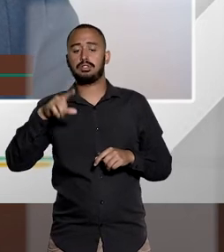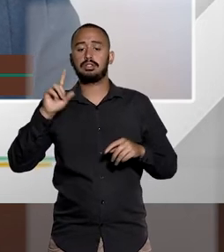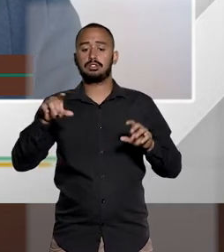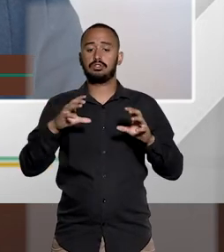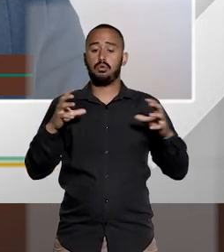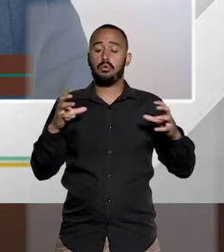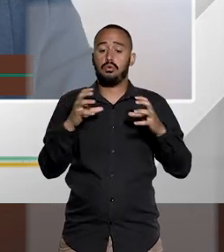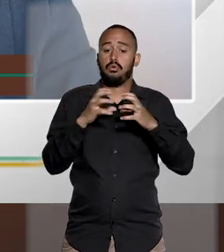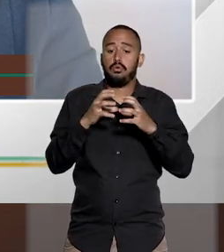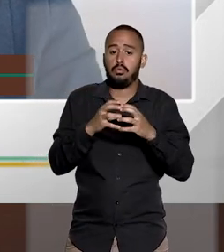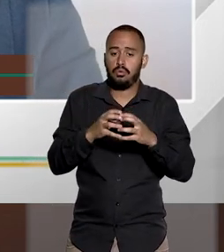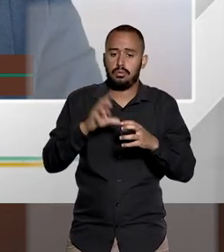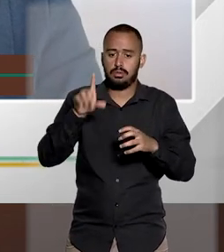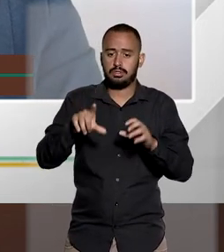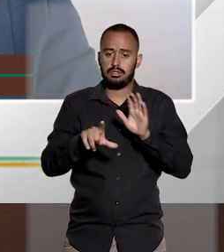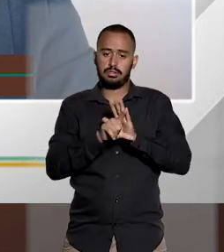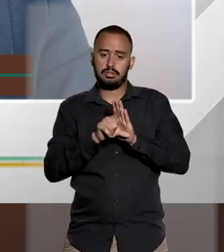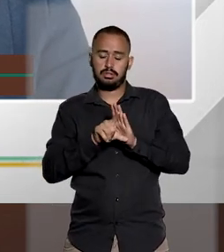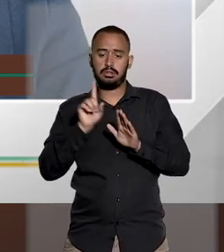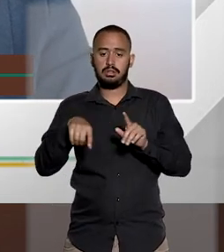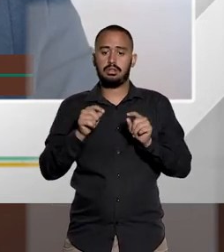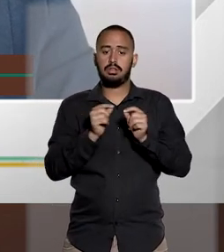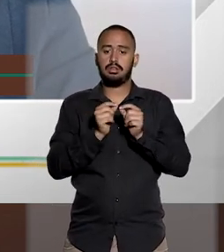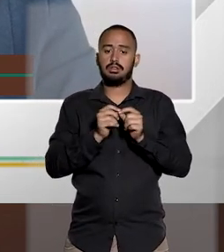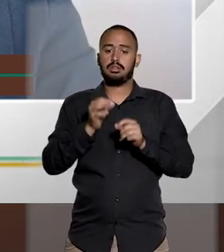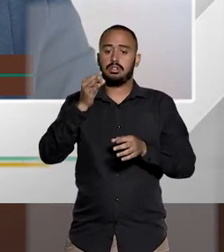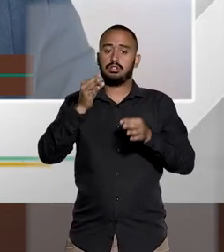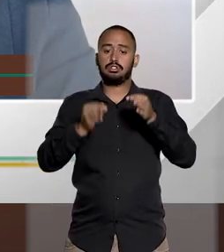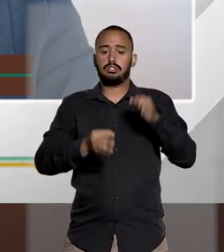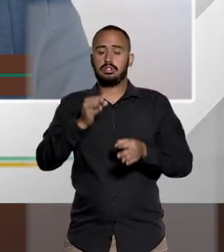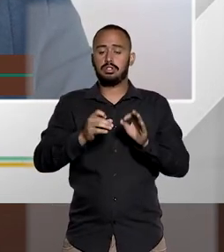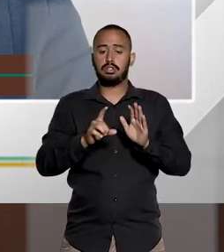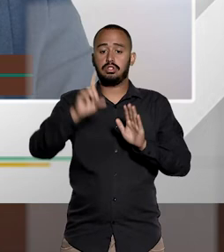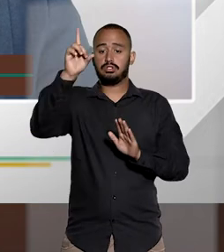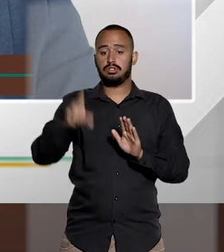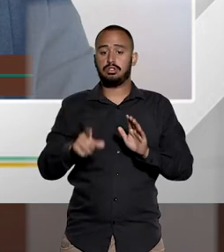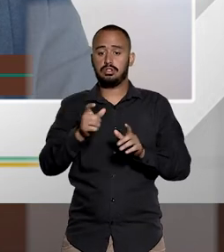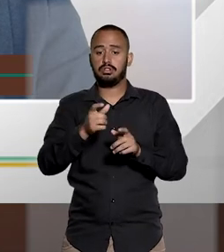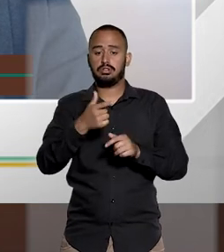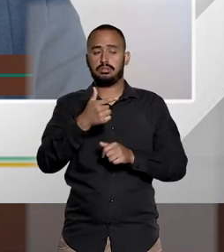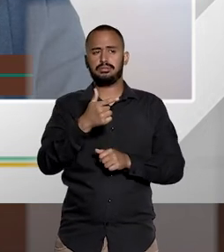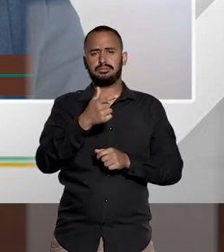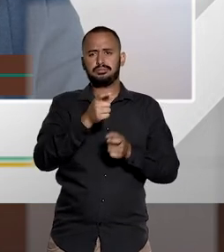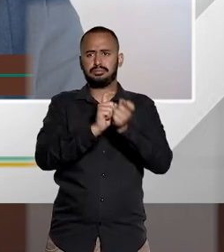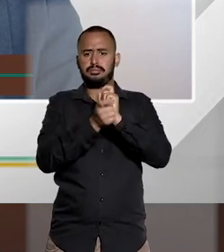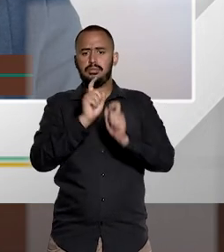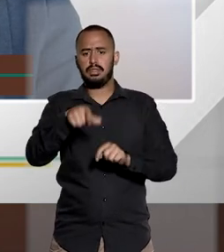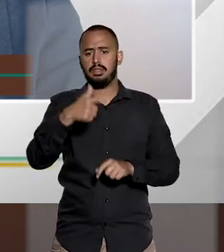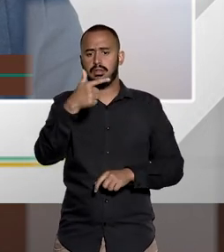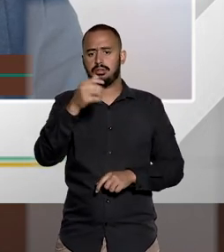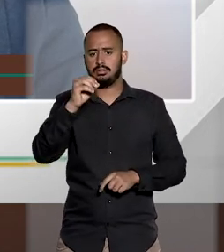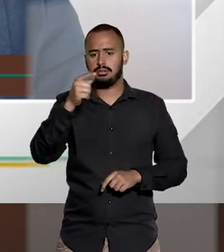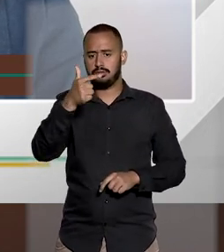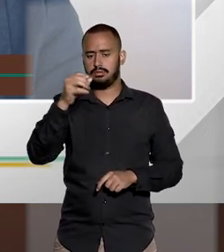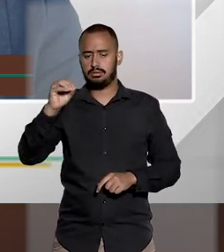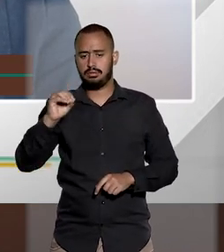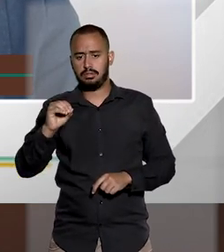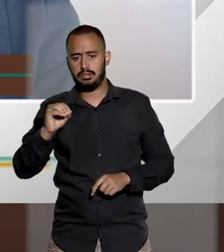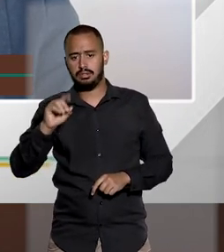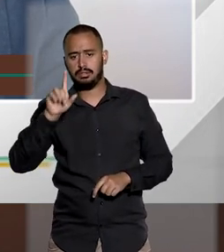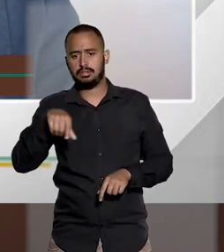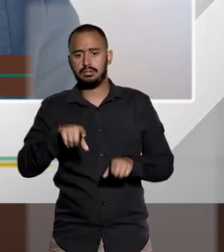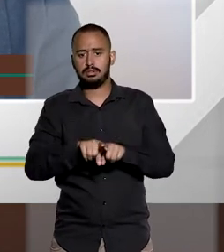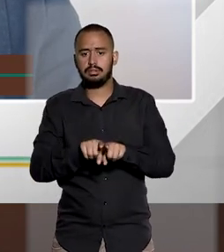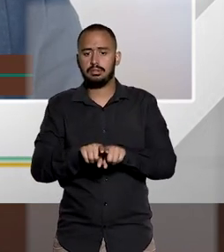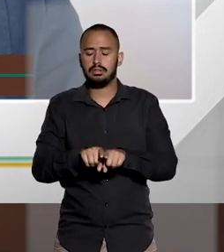lei. Lembrando que a primeira jornada de direito administrativo aconteceu em agosto de 2020, e nós tivemos a lei, nova lei